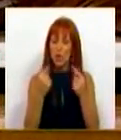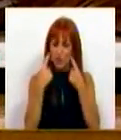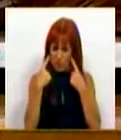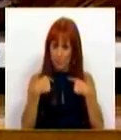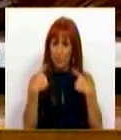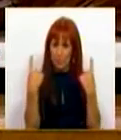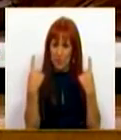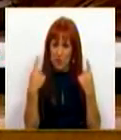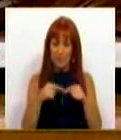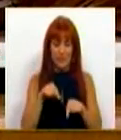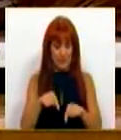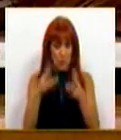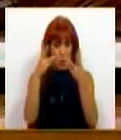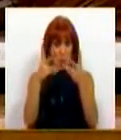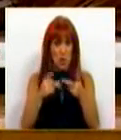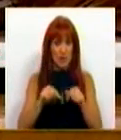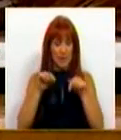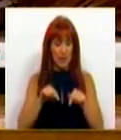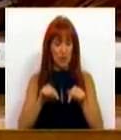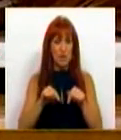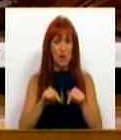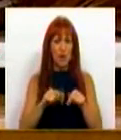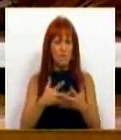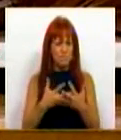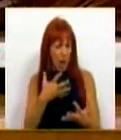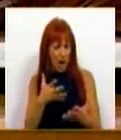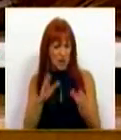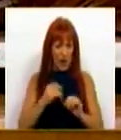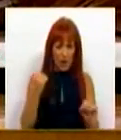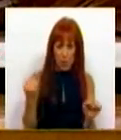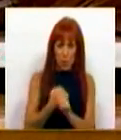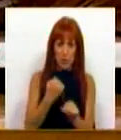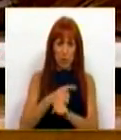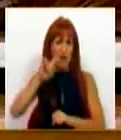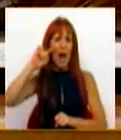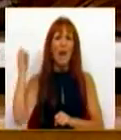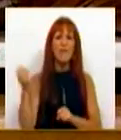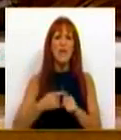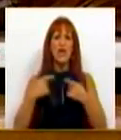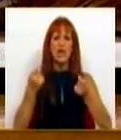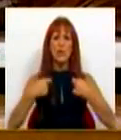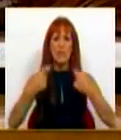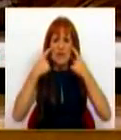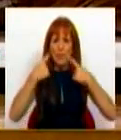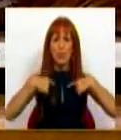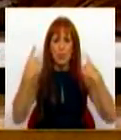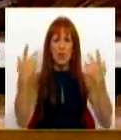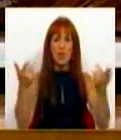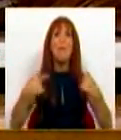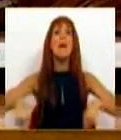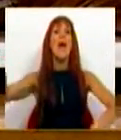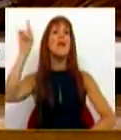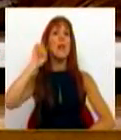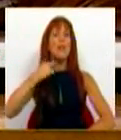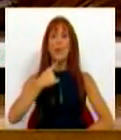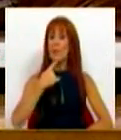públicas. Neste Orçamento é intensificado o exercício de revisão da despesa pública, mas é